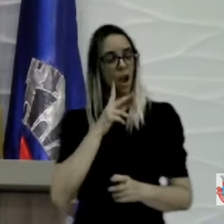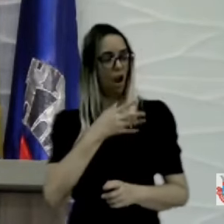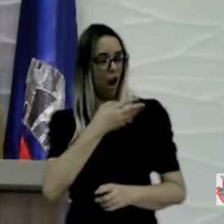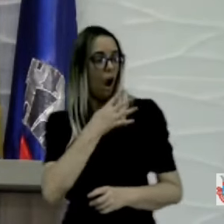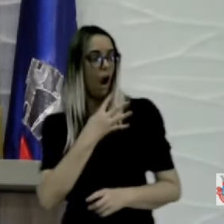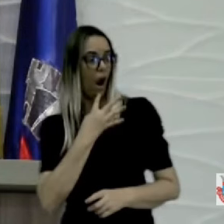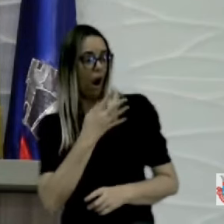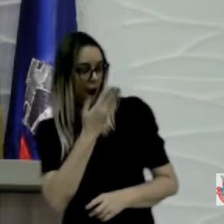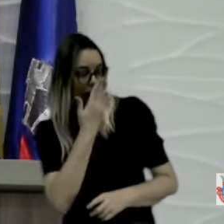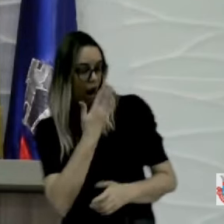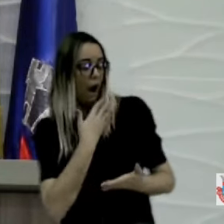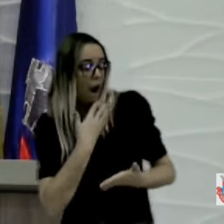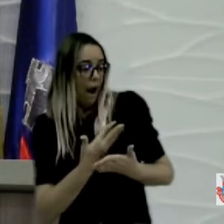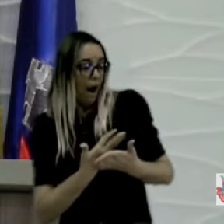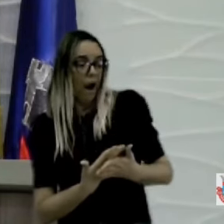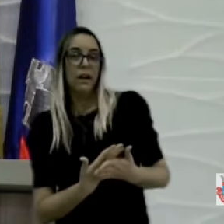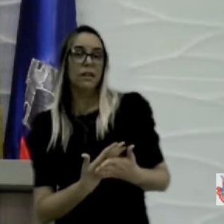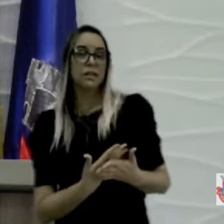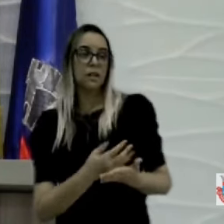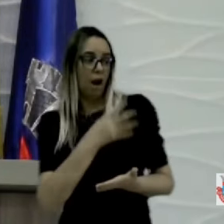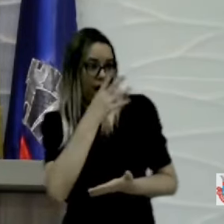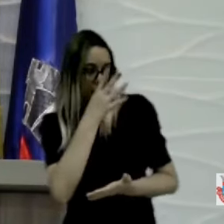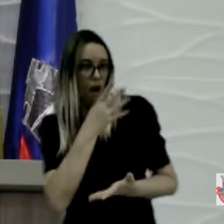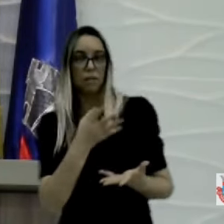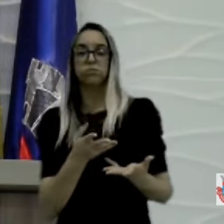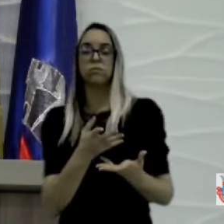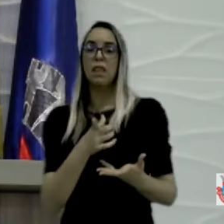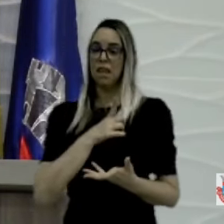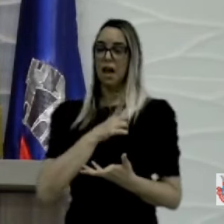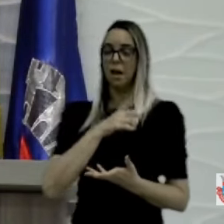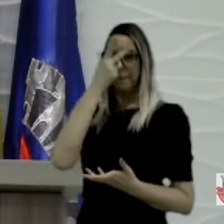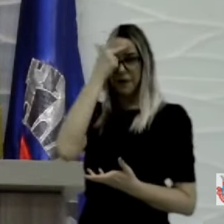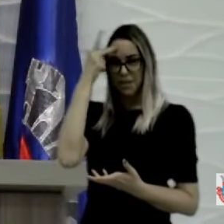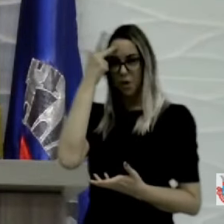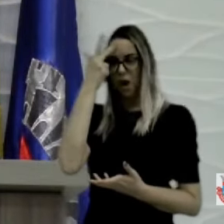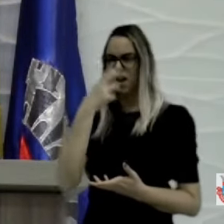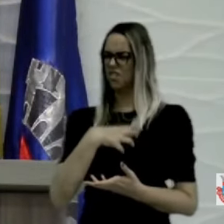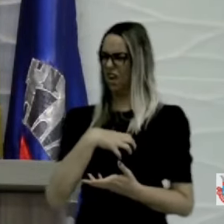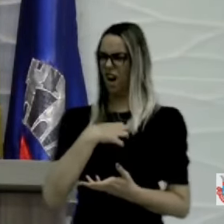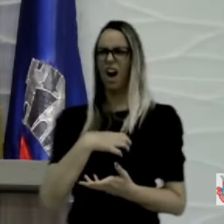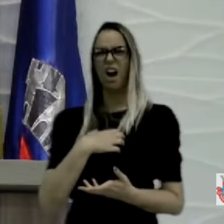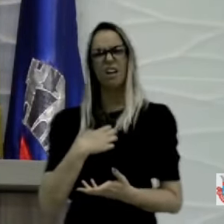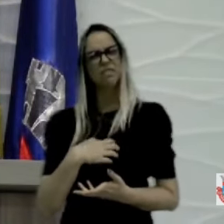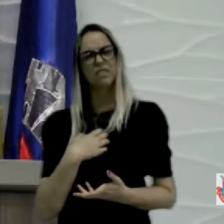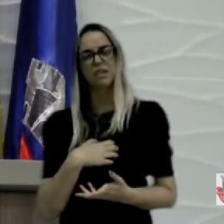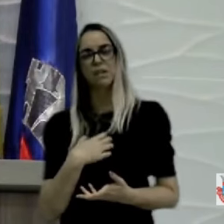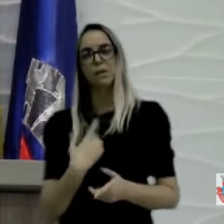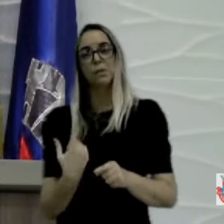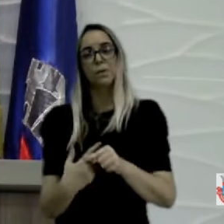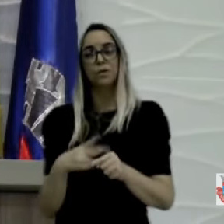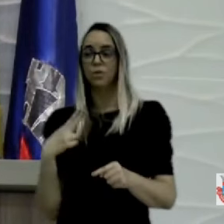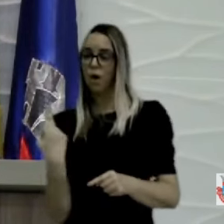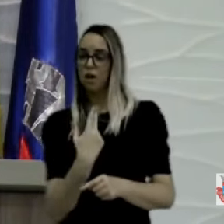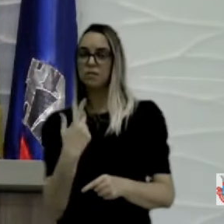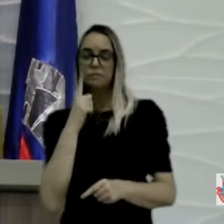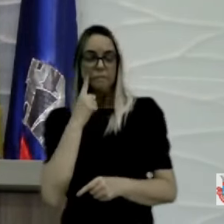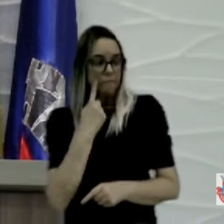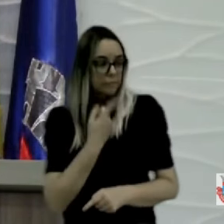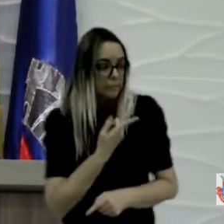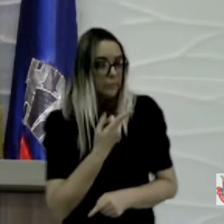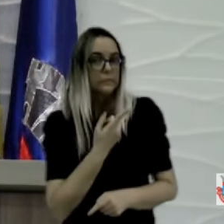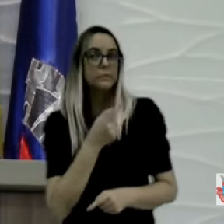senhoras, colegas vereadores, é que tem gente que fica com raiva porque a gente vai lá